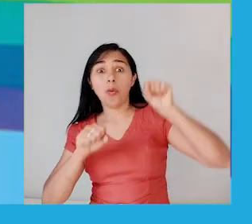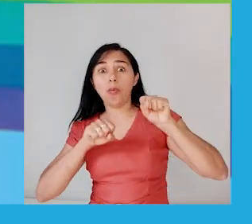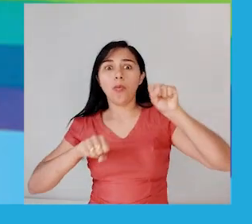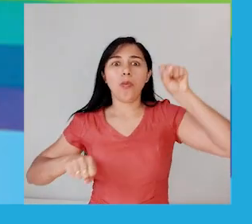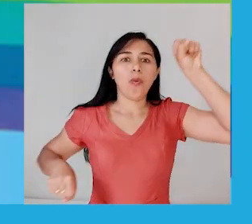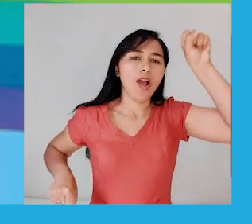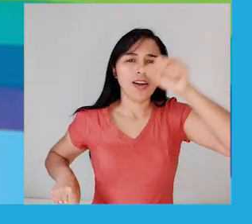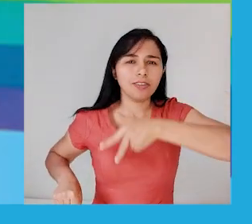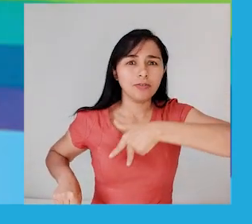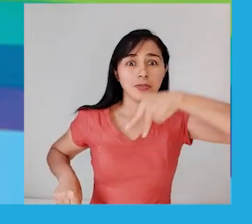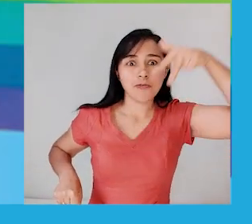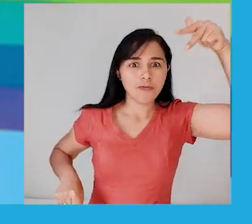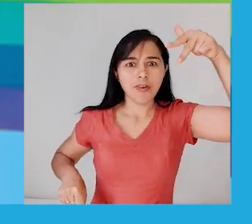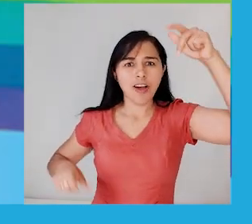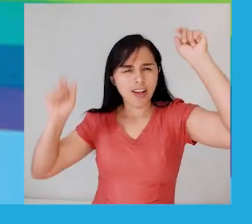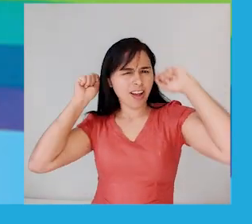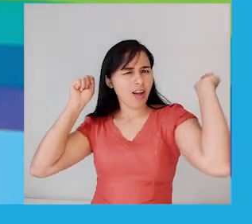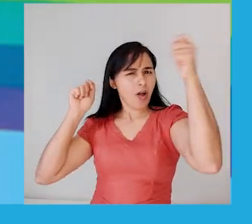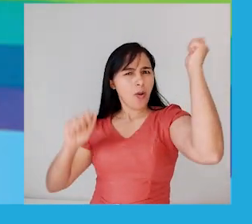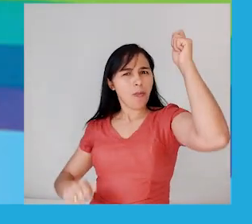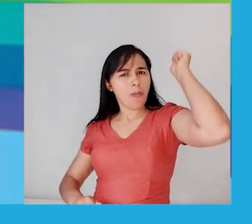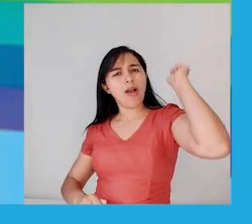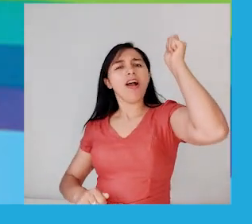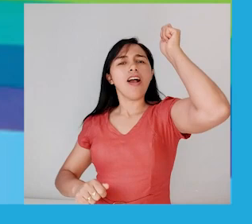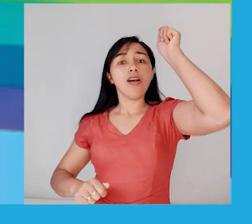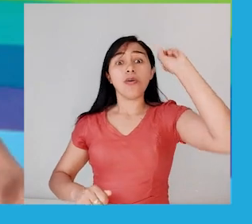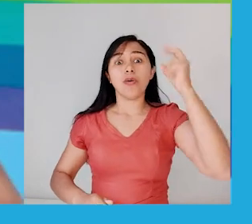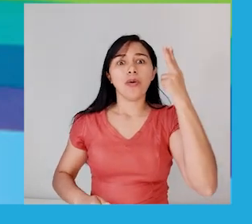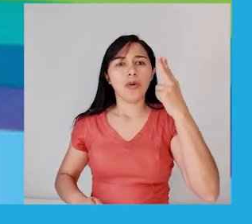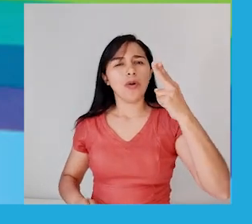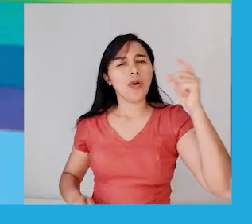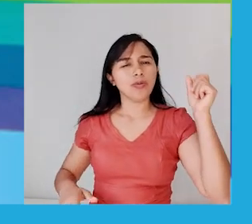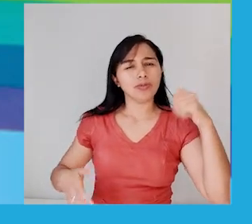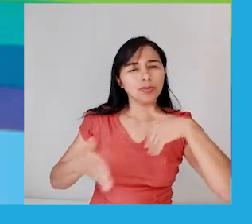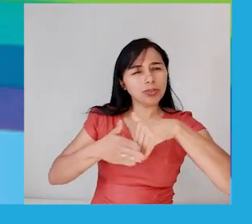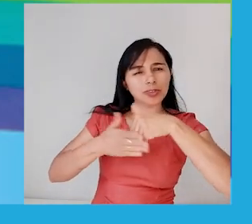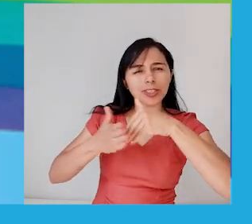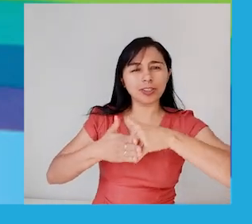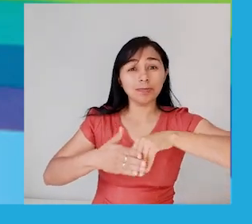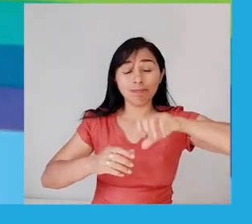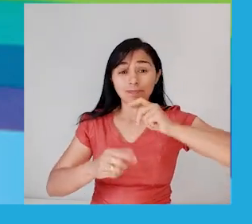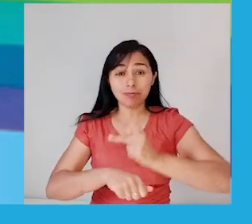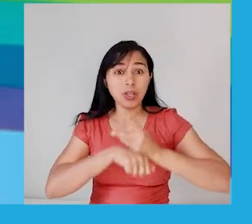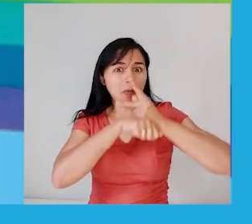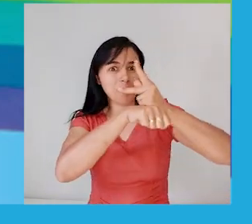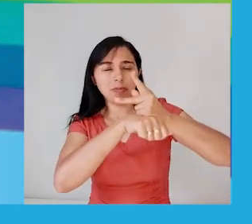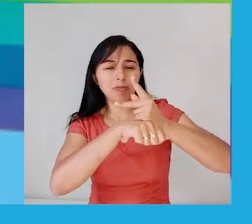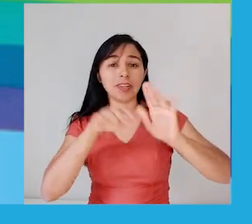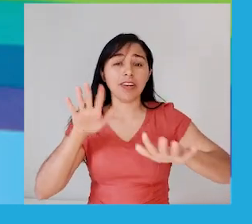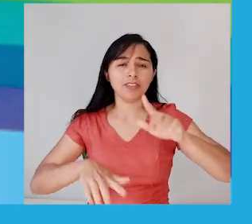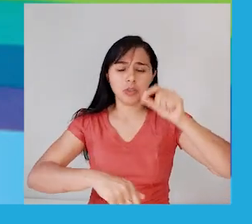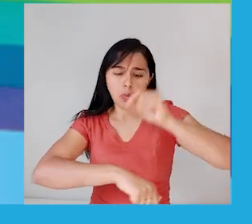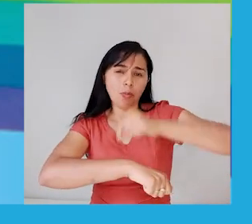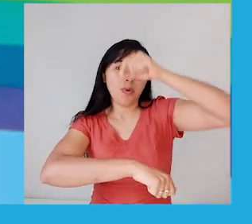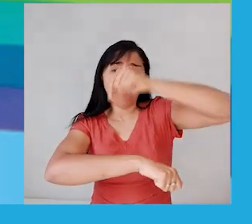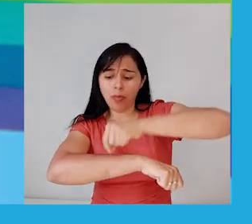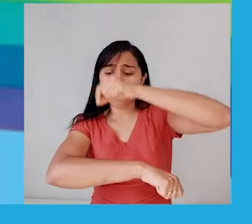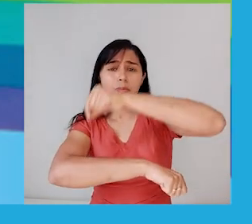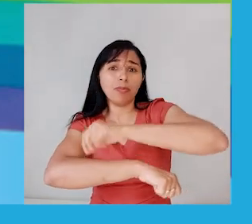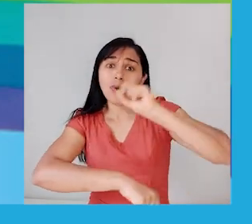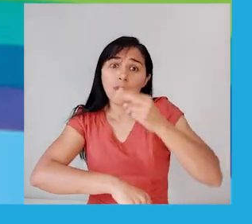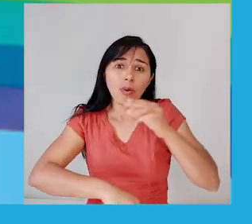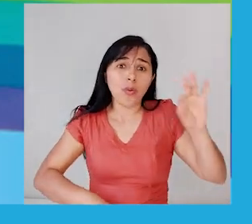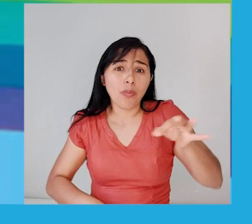lutador, jogador campeão. Às vezes sou o pulga, sou mosca também, que voa e se esconde de medo e